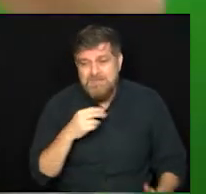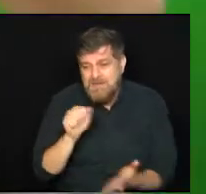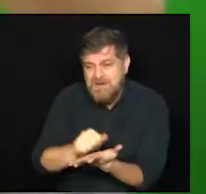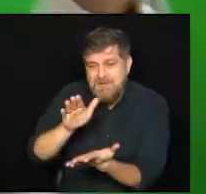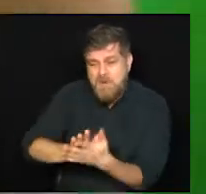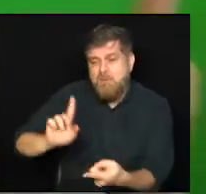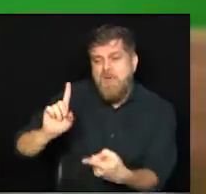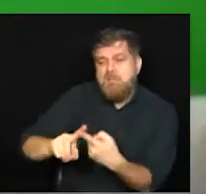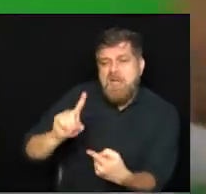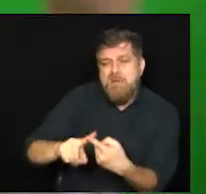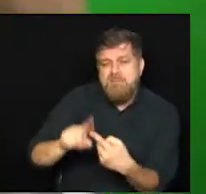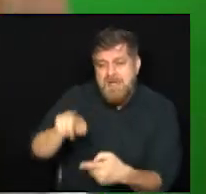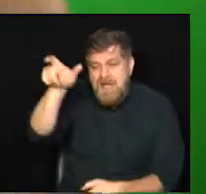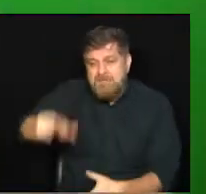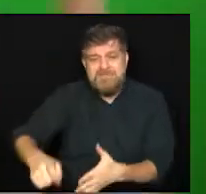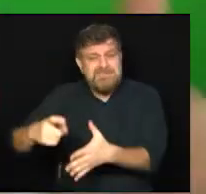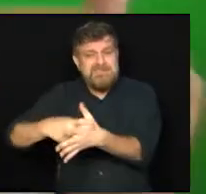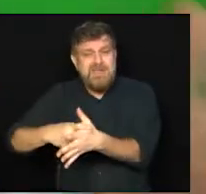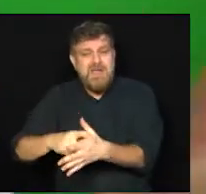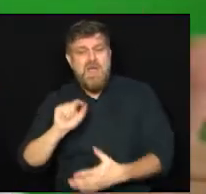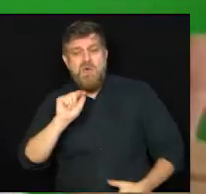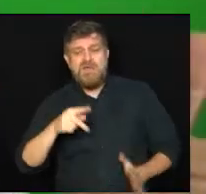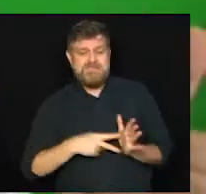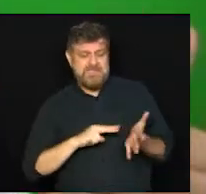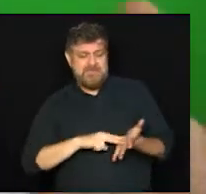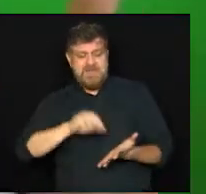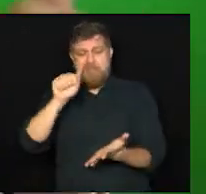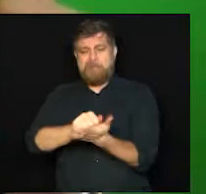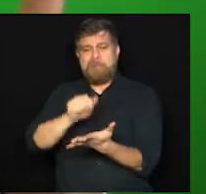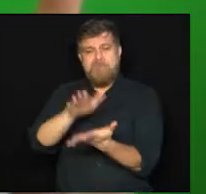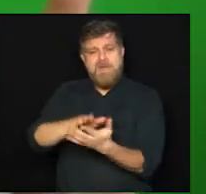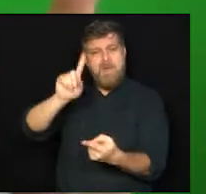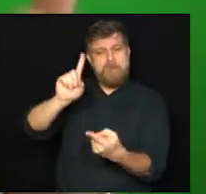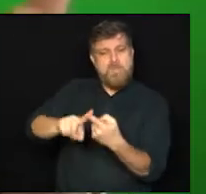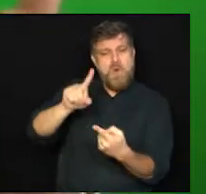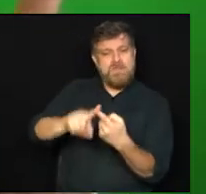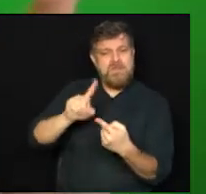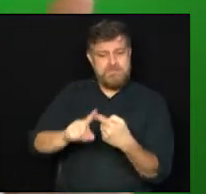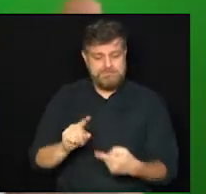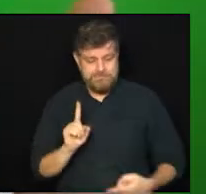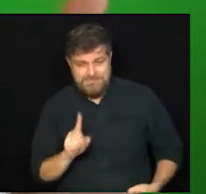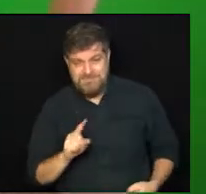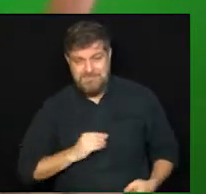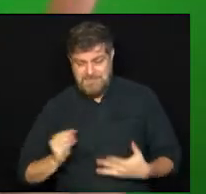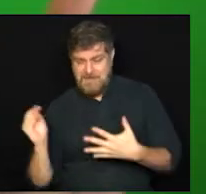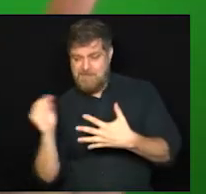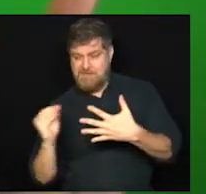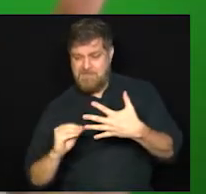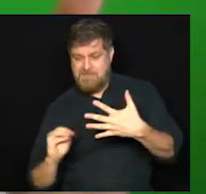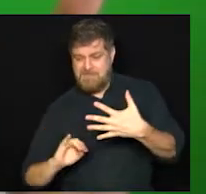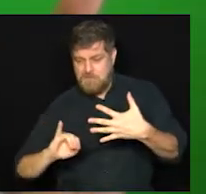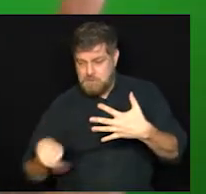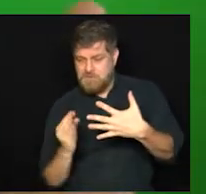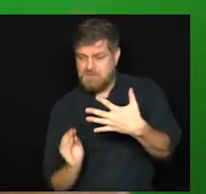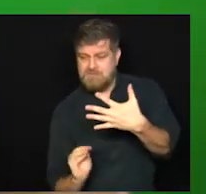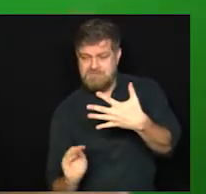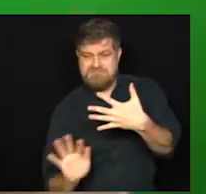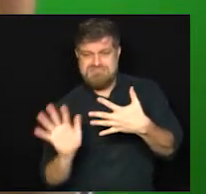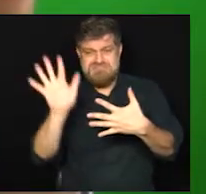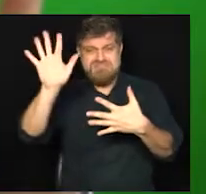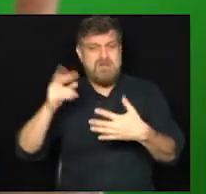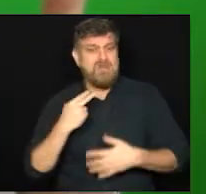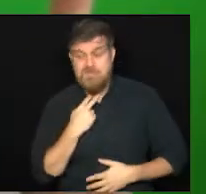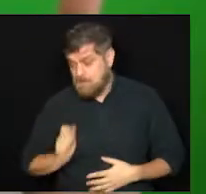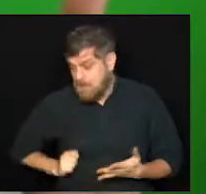aos devedores. O que é punir os devedores? É multa e juros. Então, isso, a hora